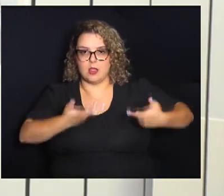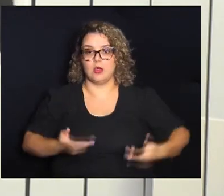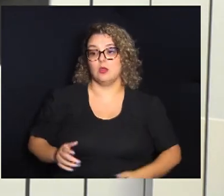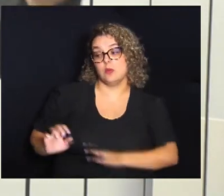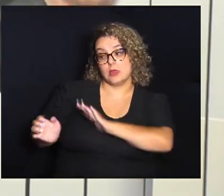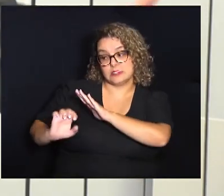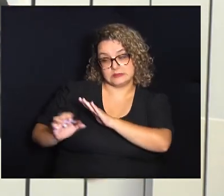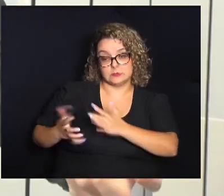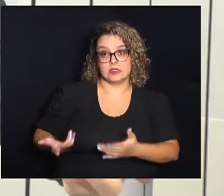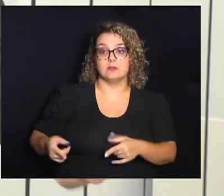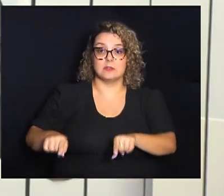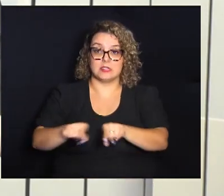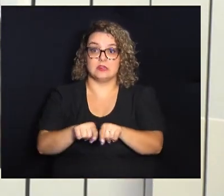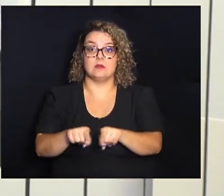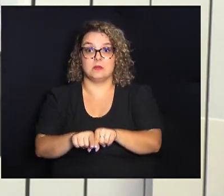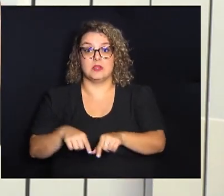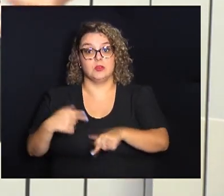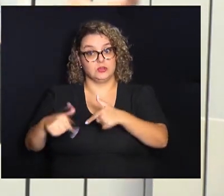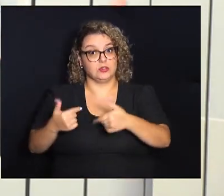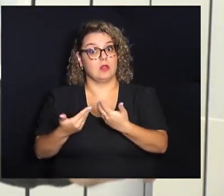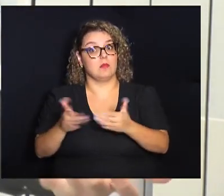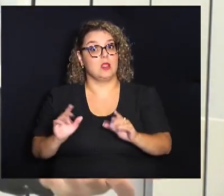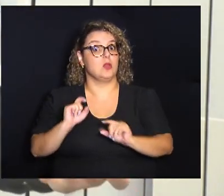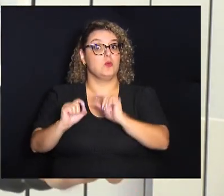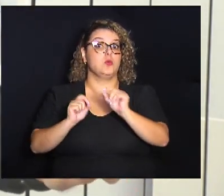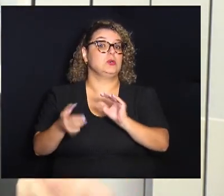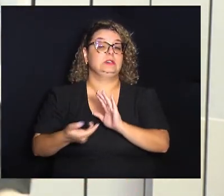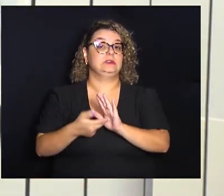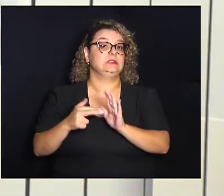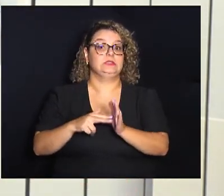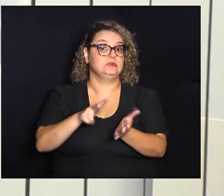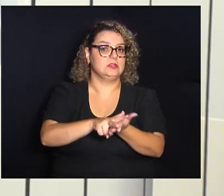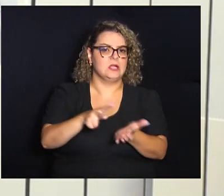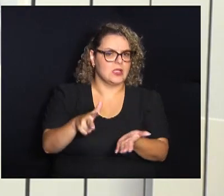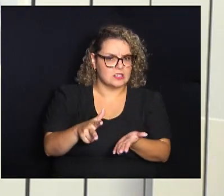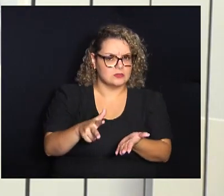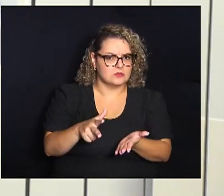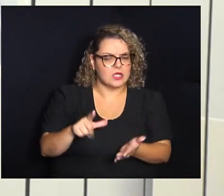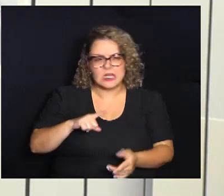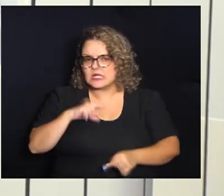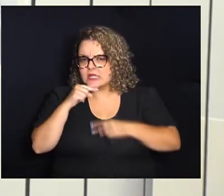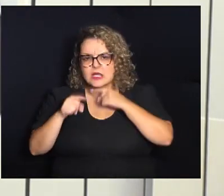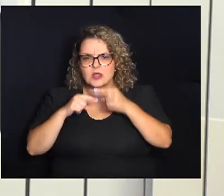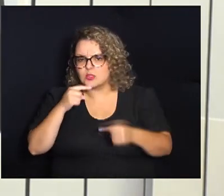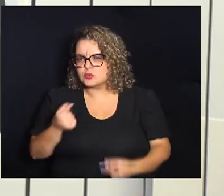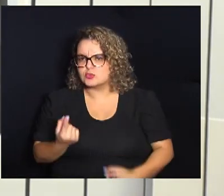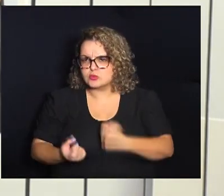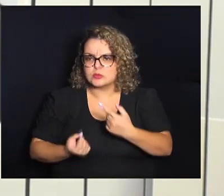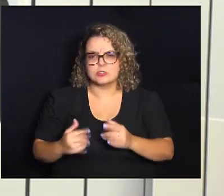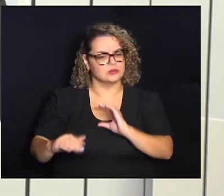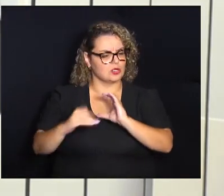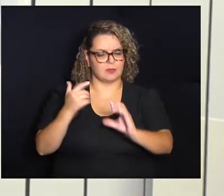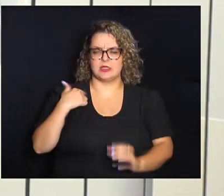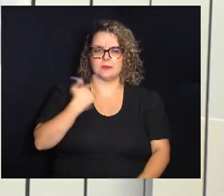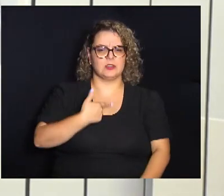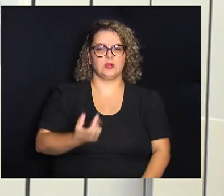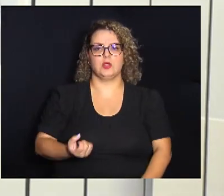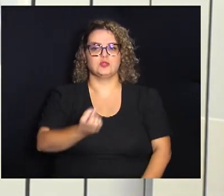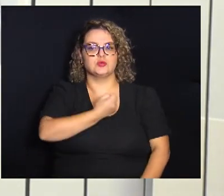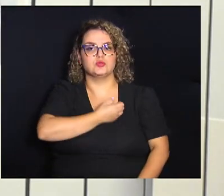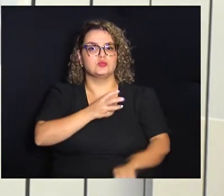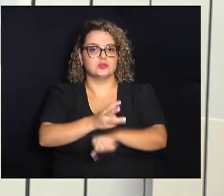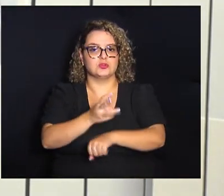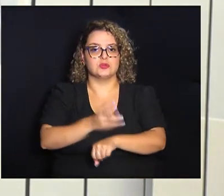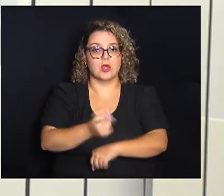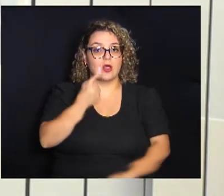empresas, mas também tem os empregos gerados. O que quer dizer essa regularização? Tem alguma dúvida sobre o assunto? Já manda para a gente. 19